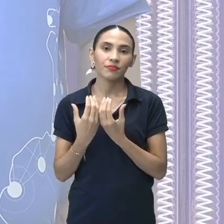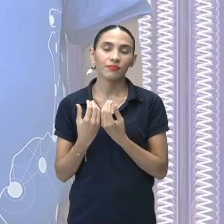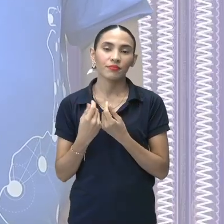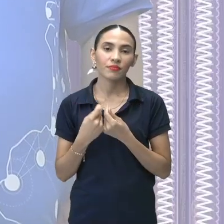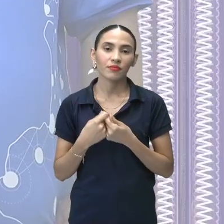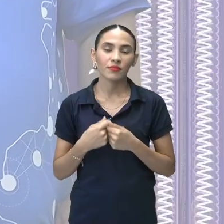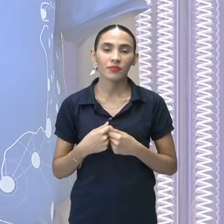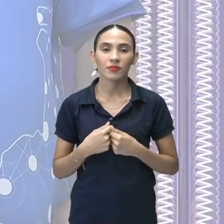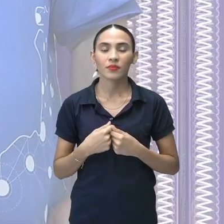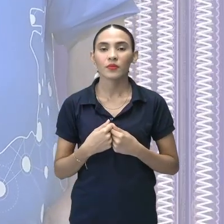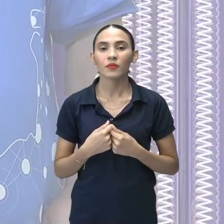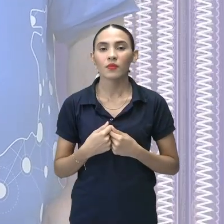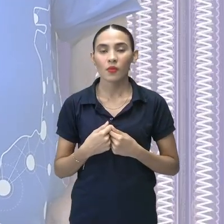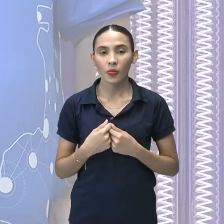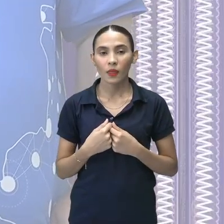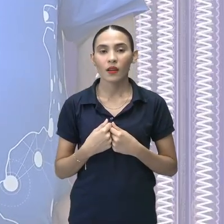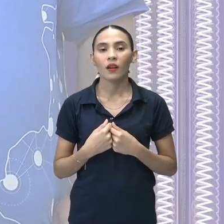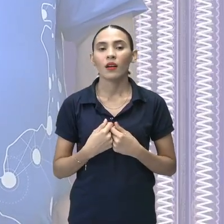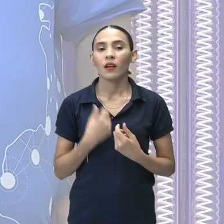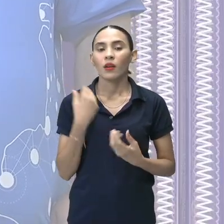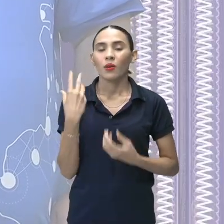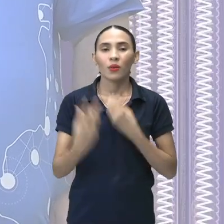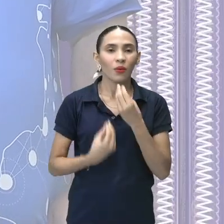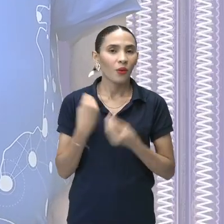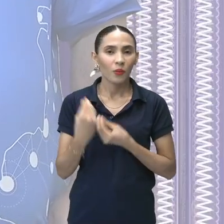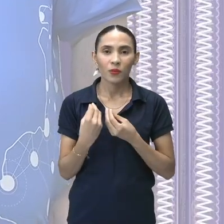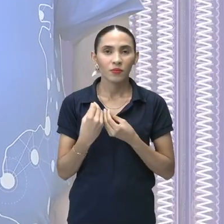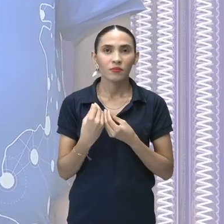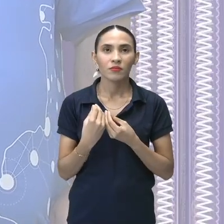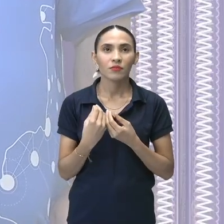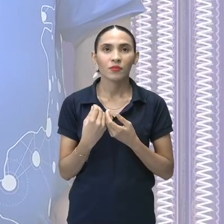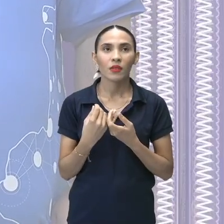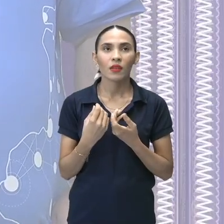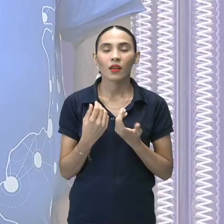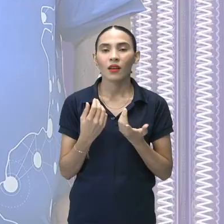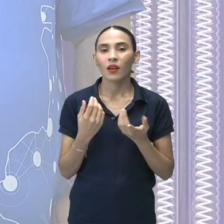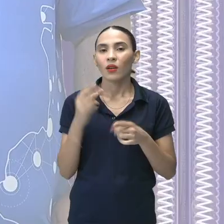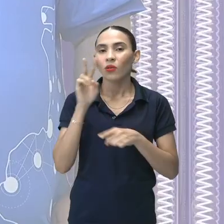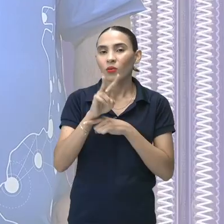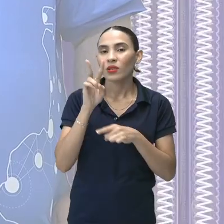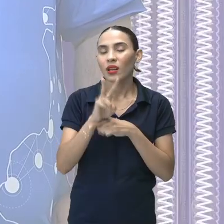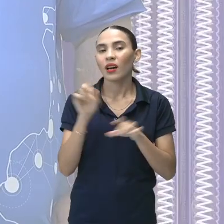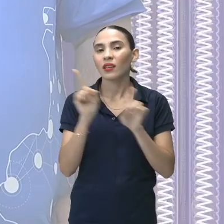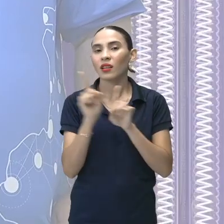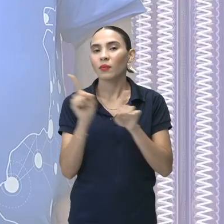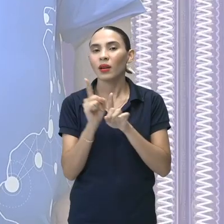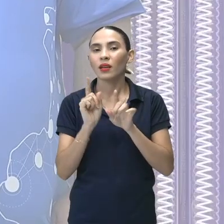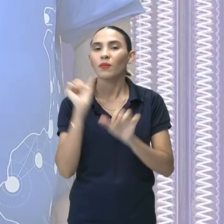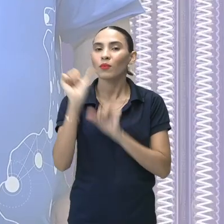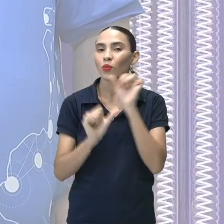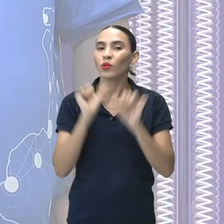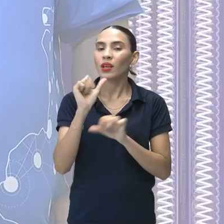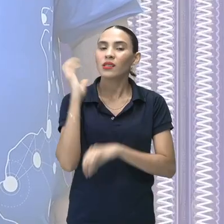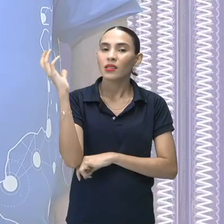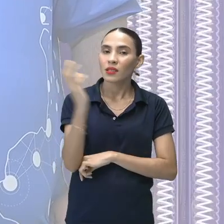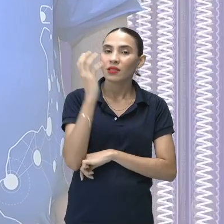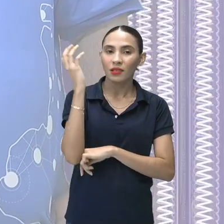nossa responsabilidade para com as futuras gerações, principalmente nesse plano das